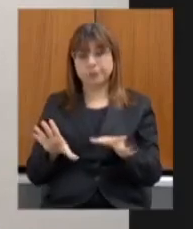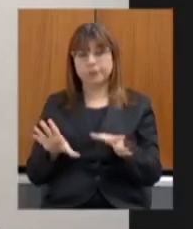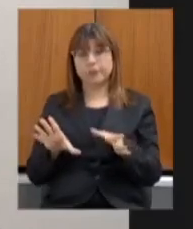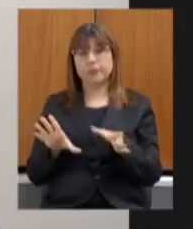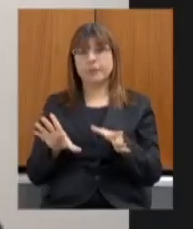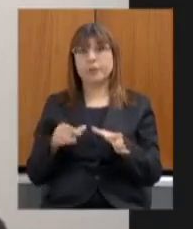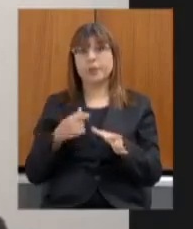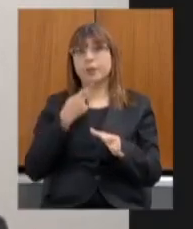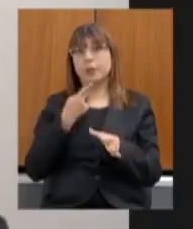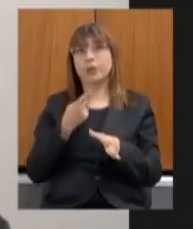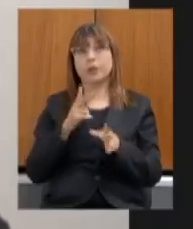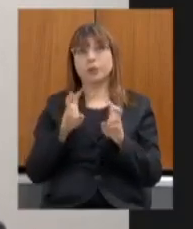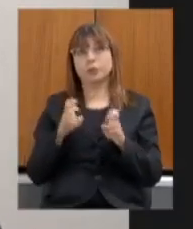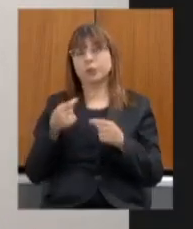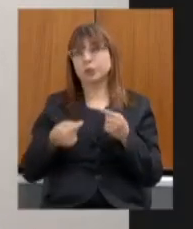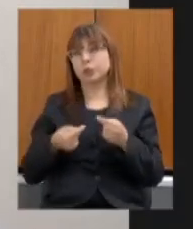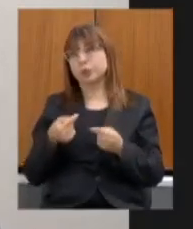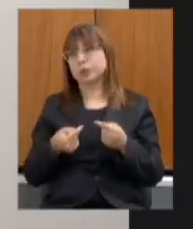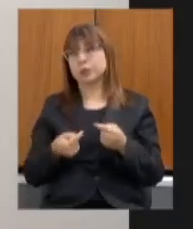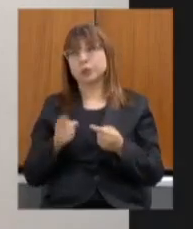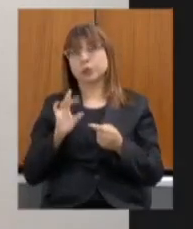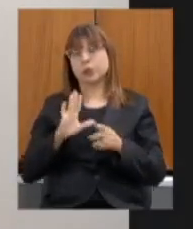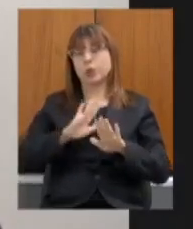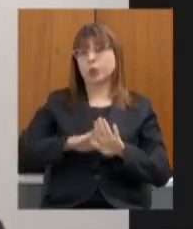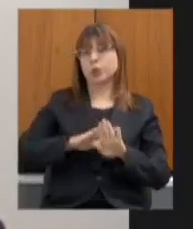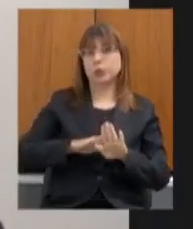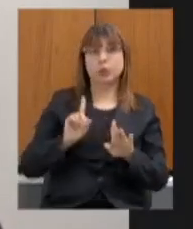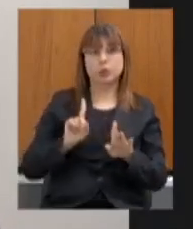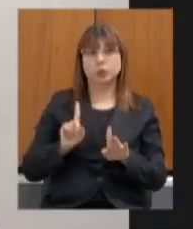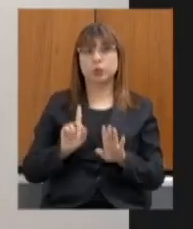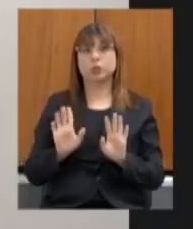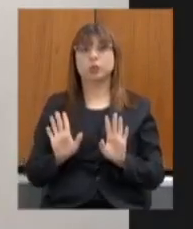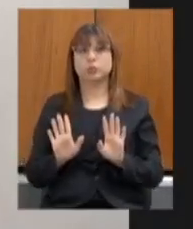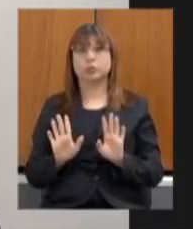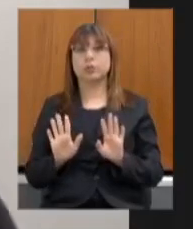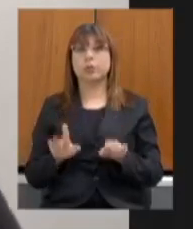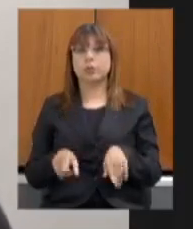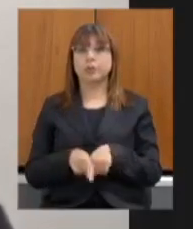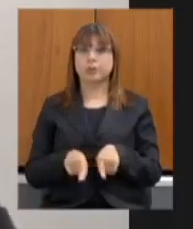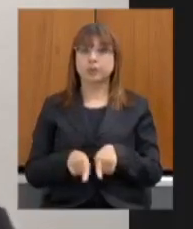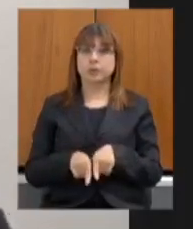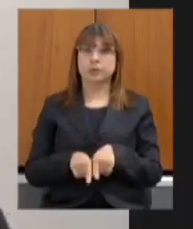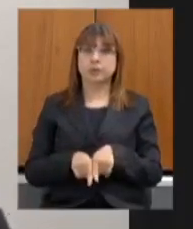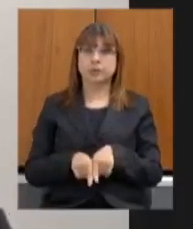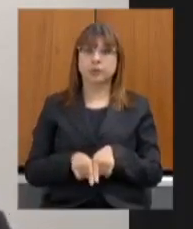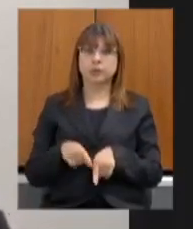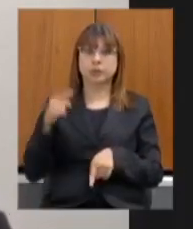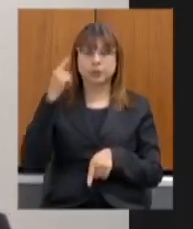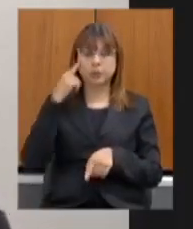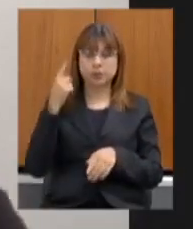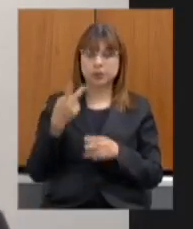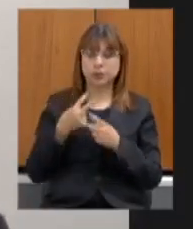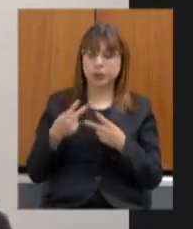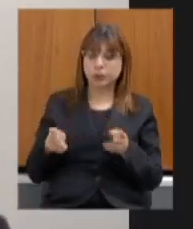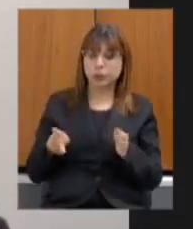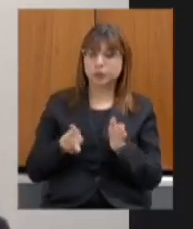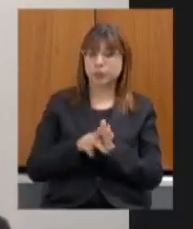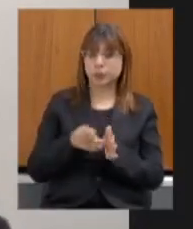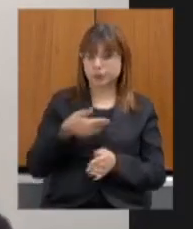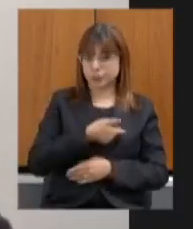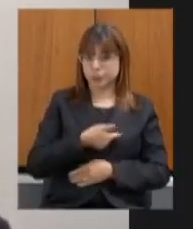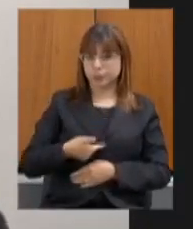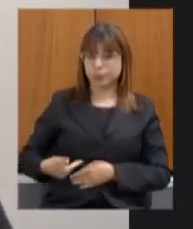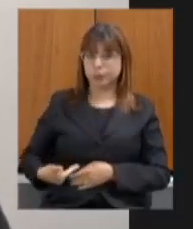estou fazendo aqui uma discussão meramente ideológica, mas sobre, do ponto de vista do patrimônio público,